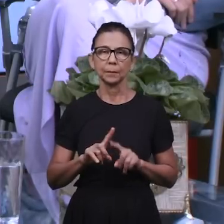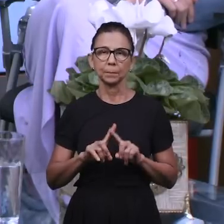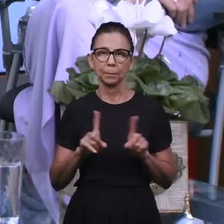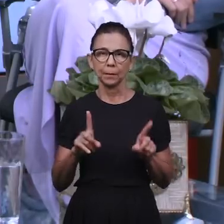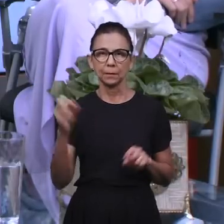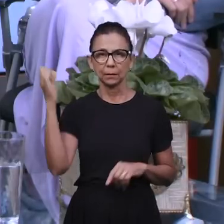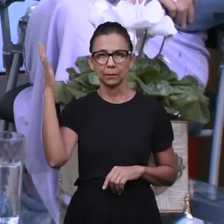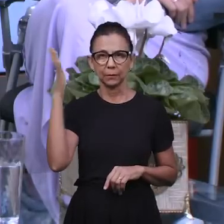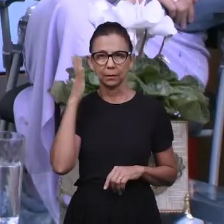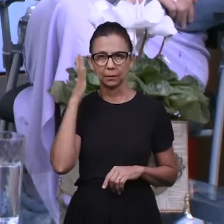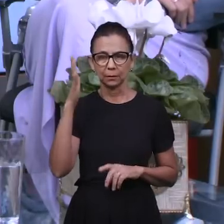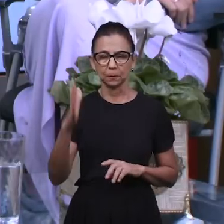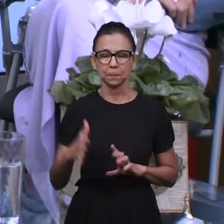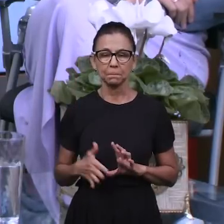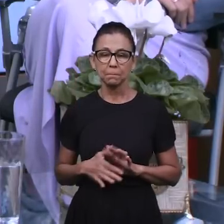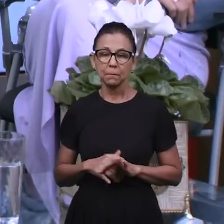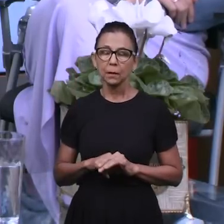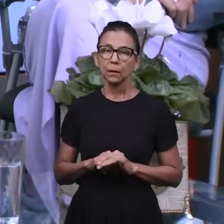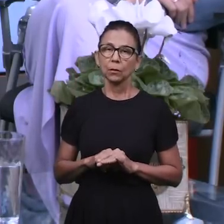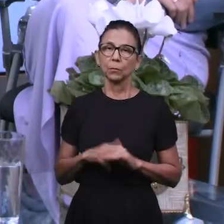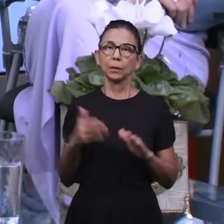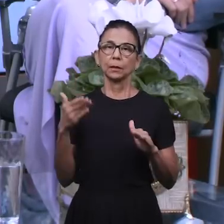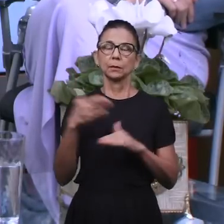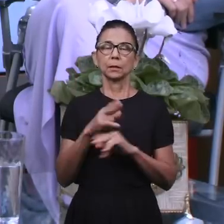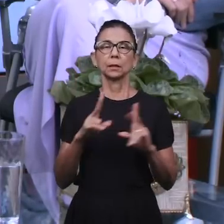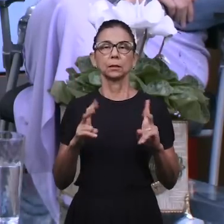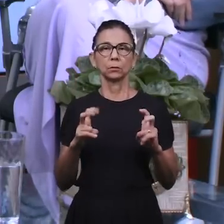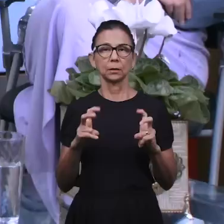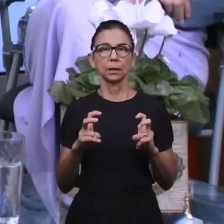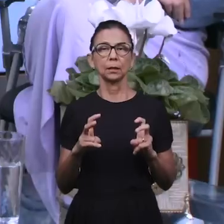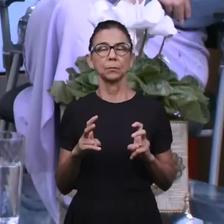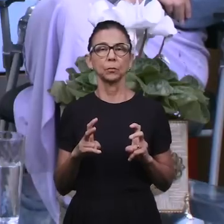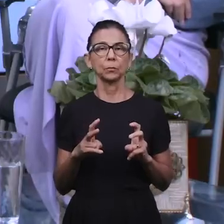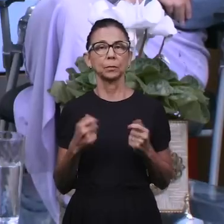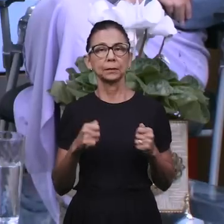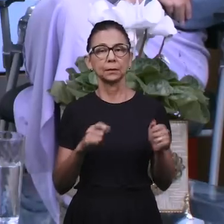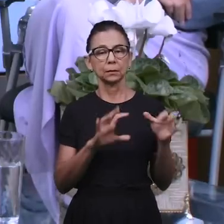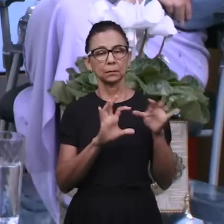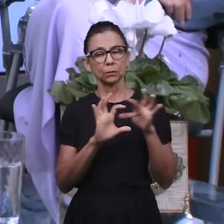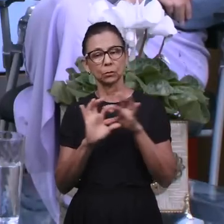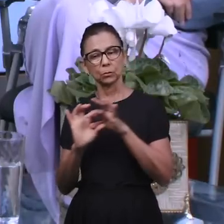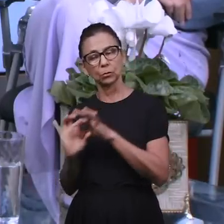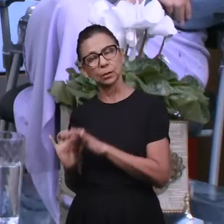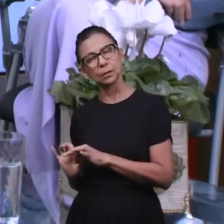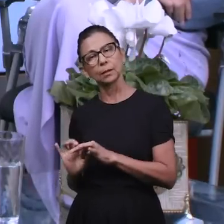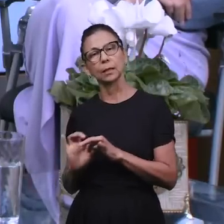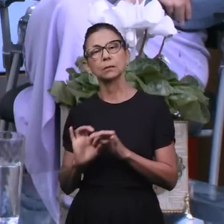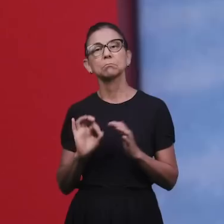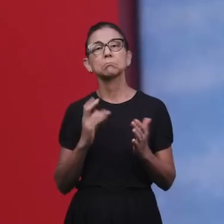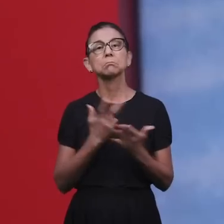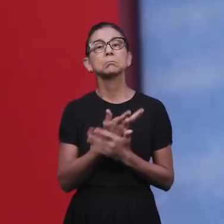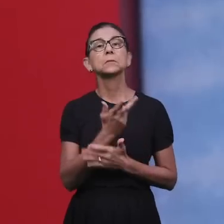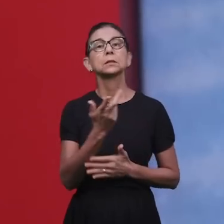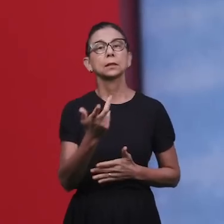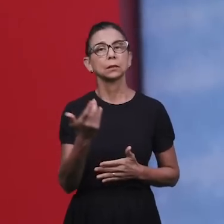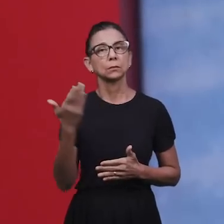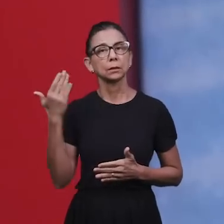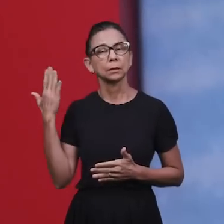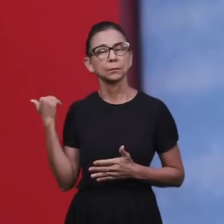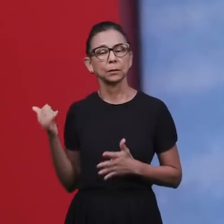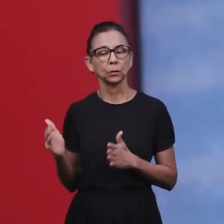no texto, eu julgo que seja necessário a gente entender um pouquinho o contexto do que estava